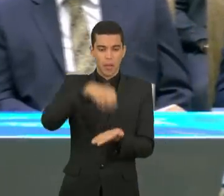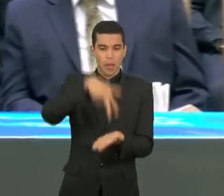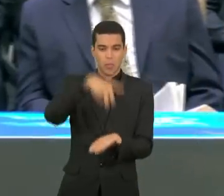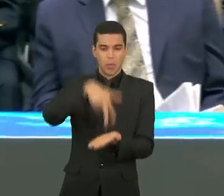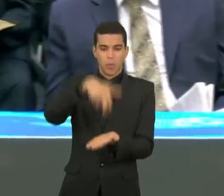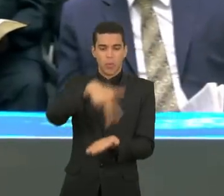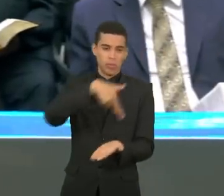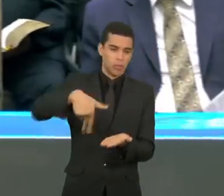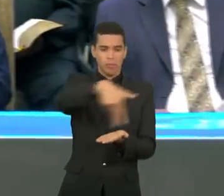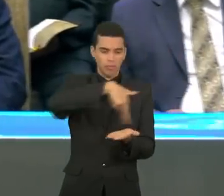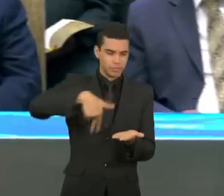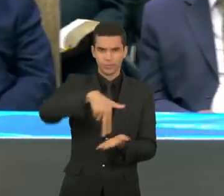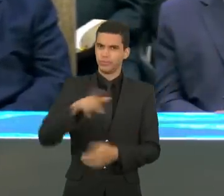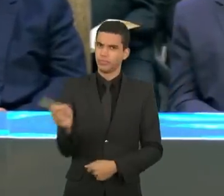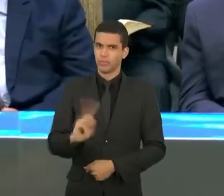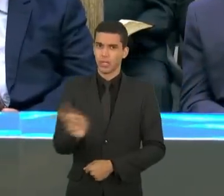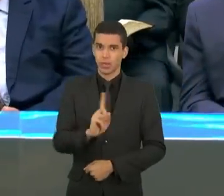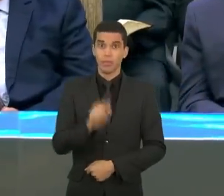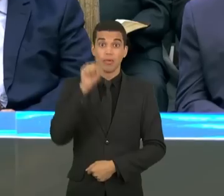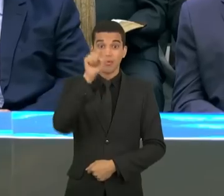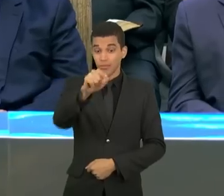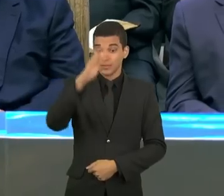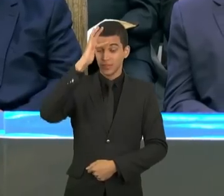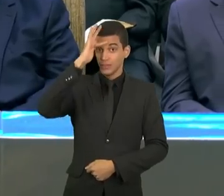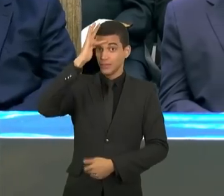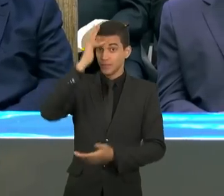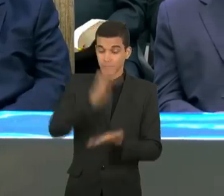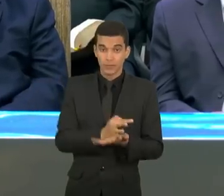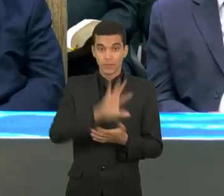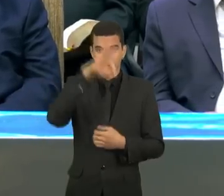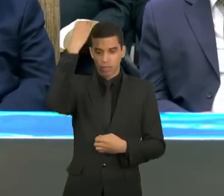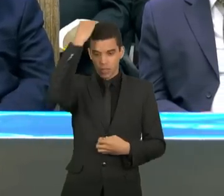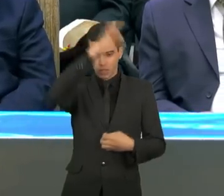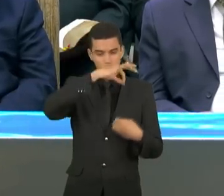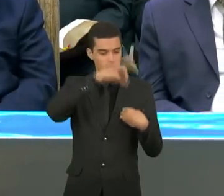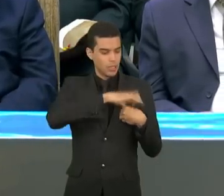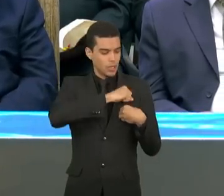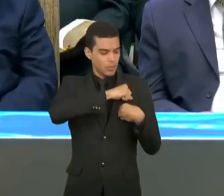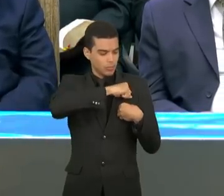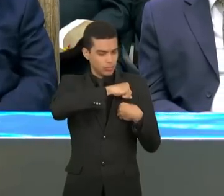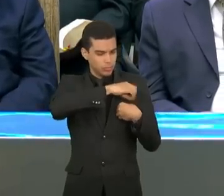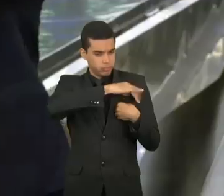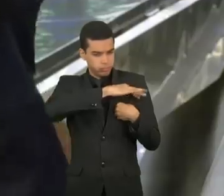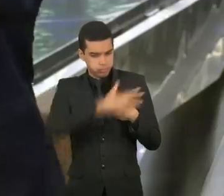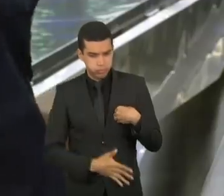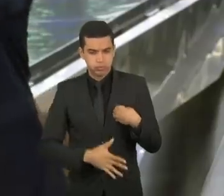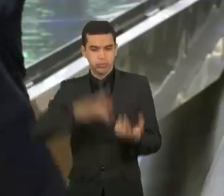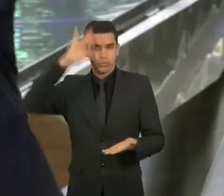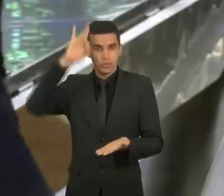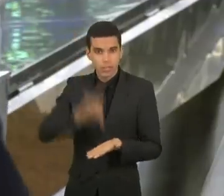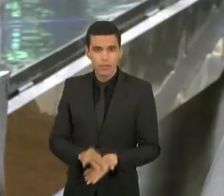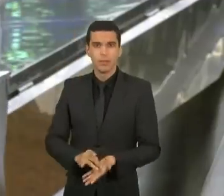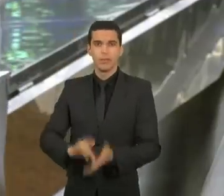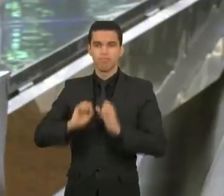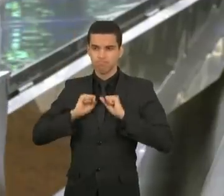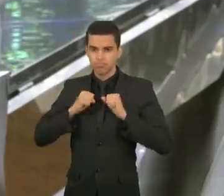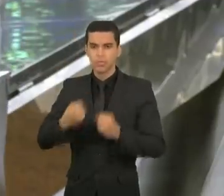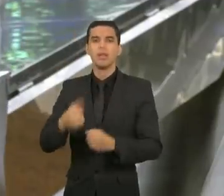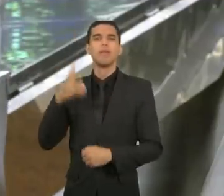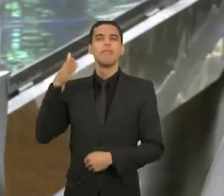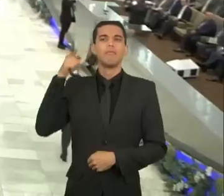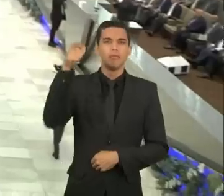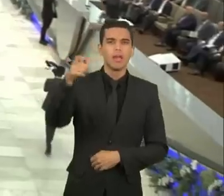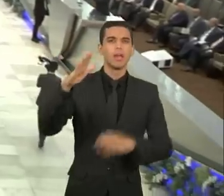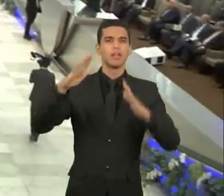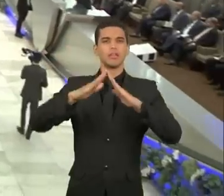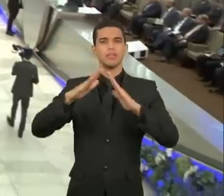bicicleta. Chegou a hora de você, cheio do Espírito Santo, defender a escola, defender